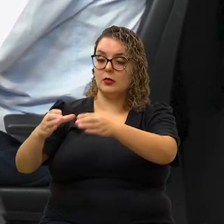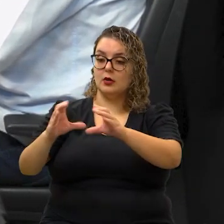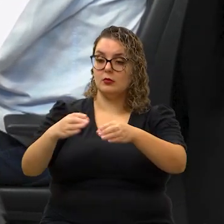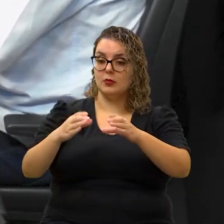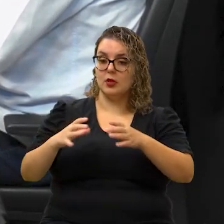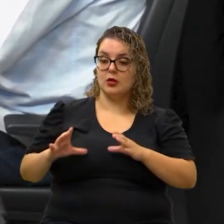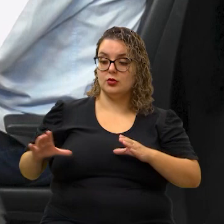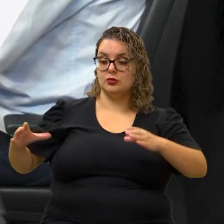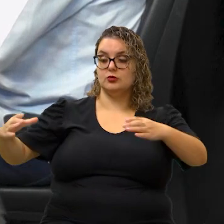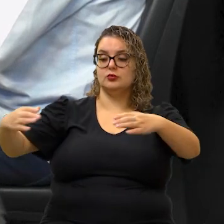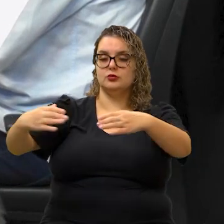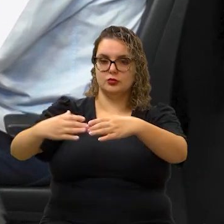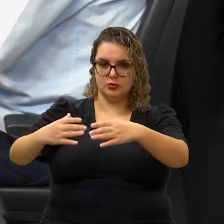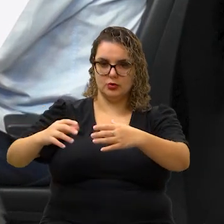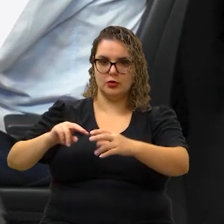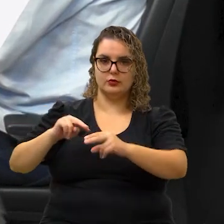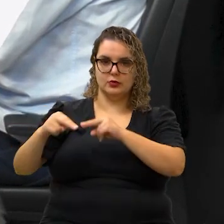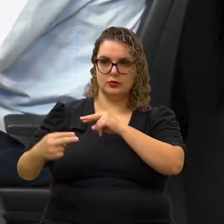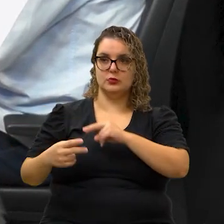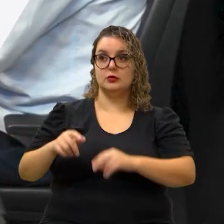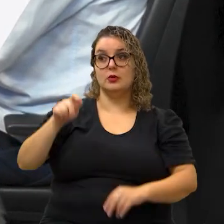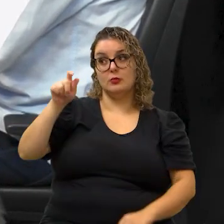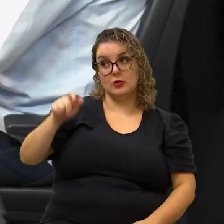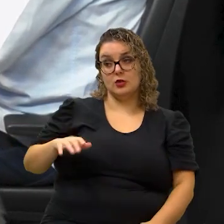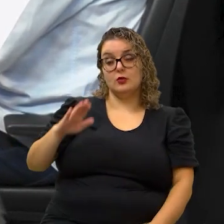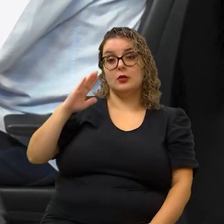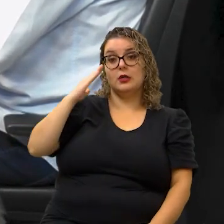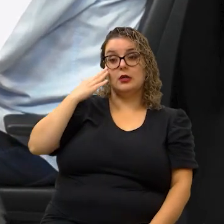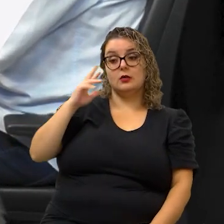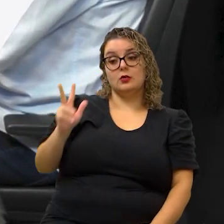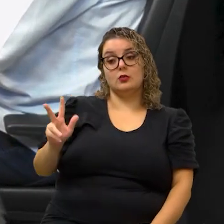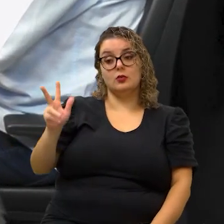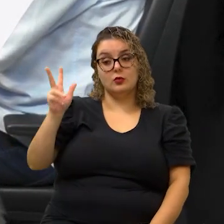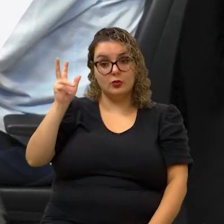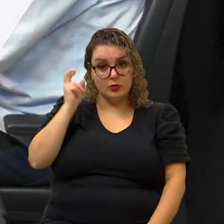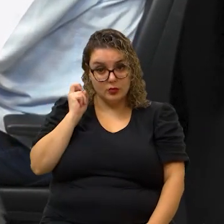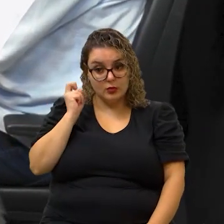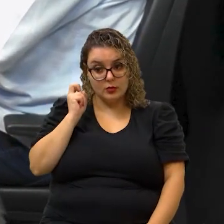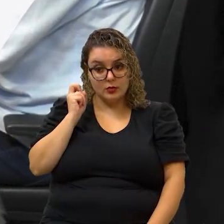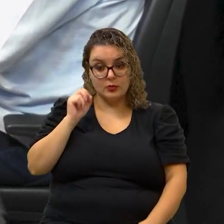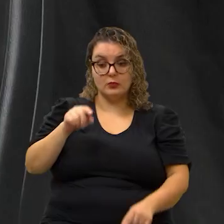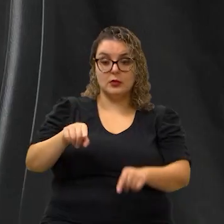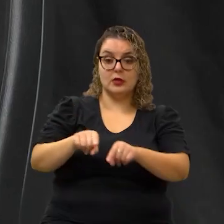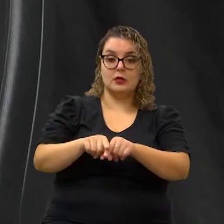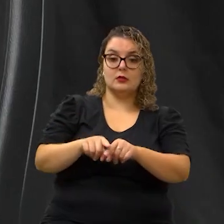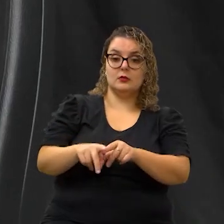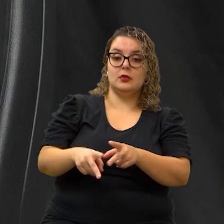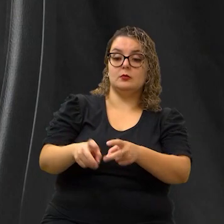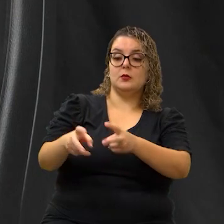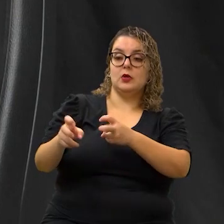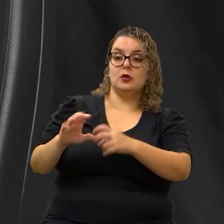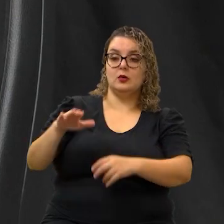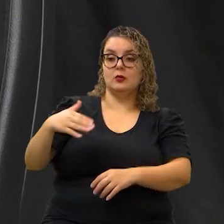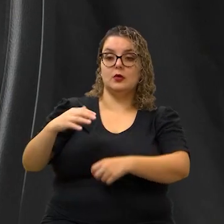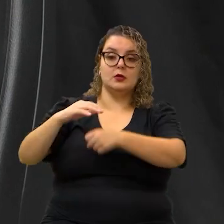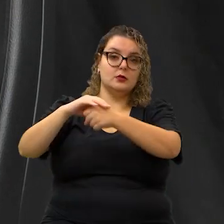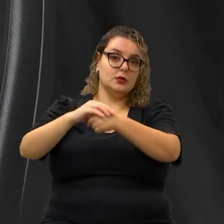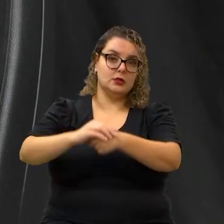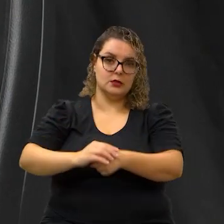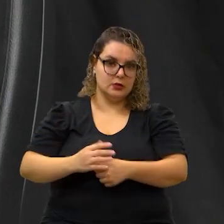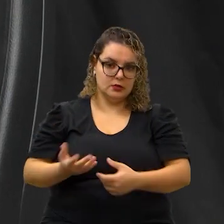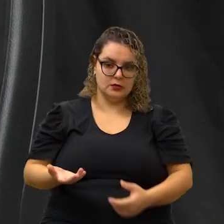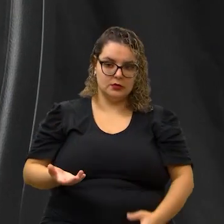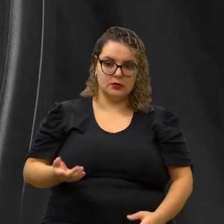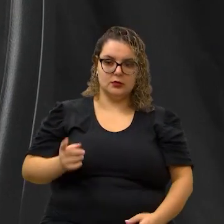muitas bolhas, né? Então a pessoa tem que ter o discernimento de ouvir, mas também de